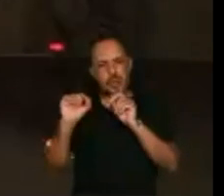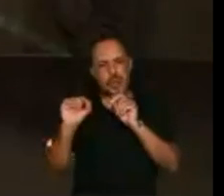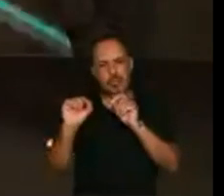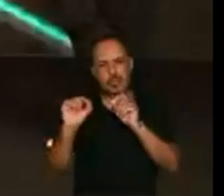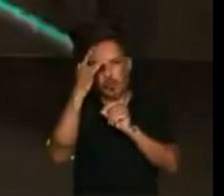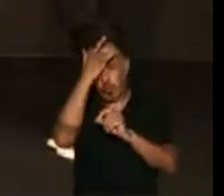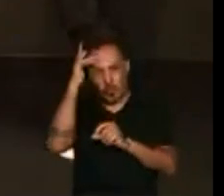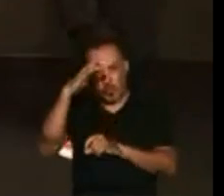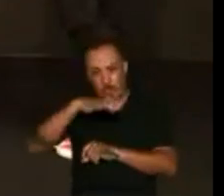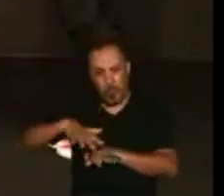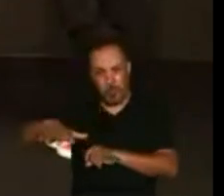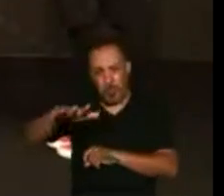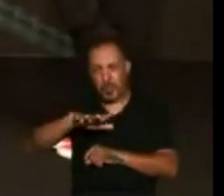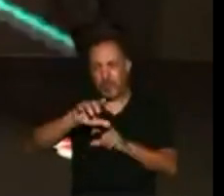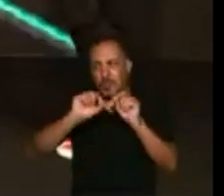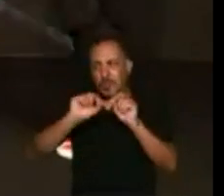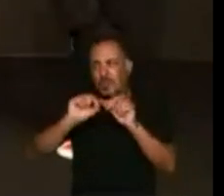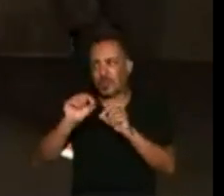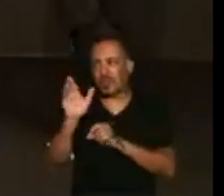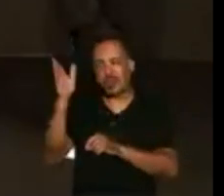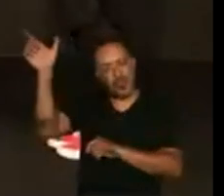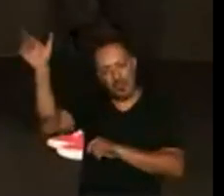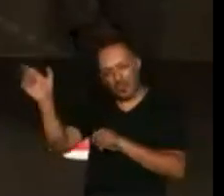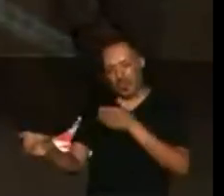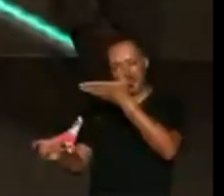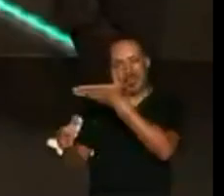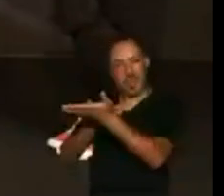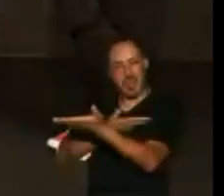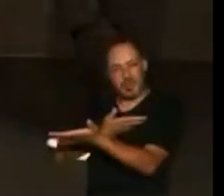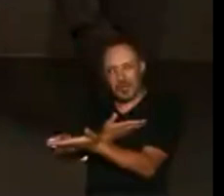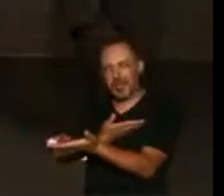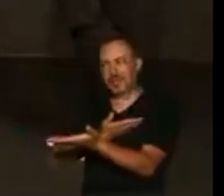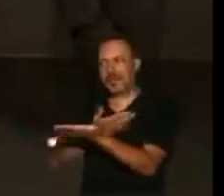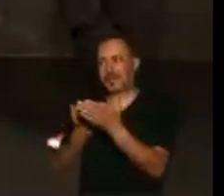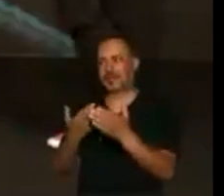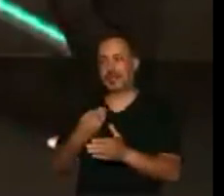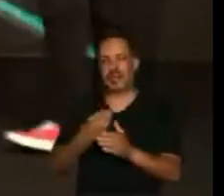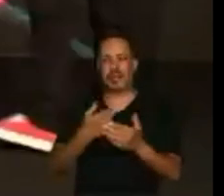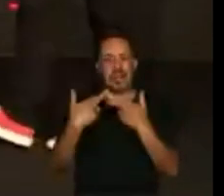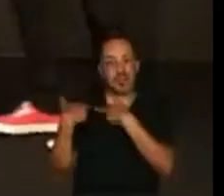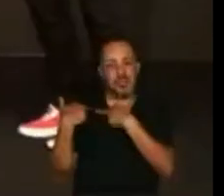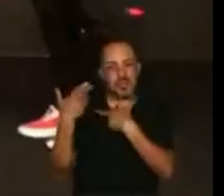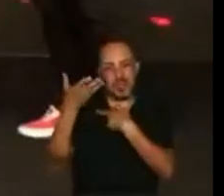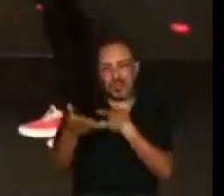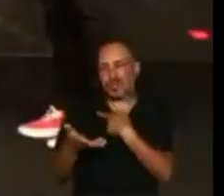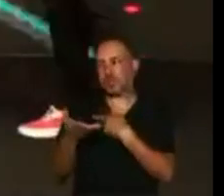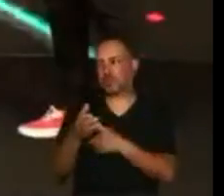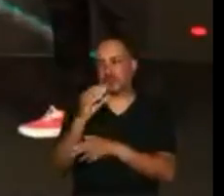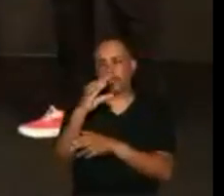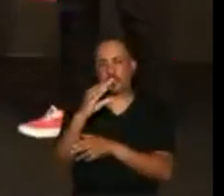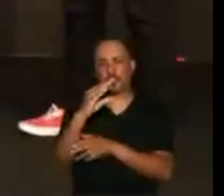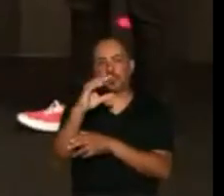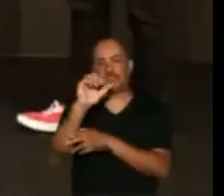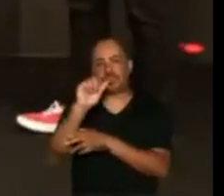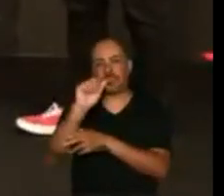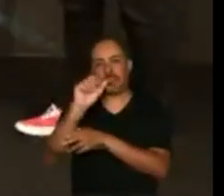conseguiu trazer eles aí, mas trouxemos o nosso colega aqui. Esse é o nosso representante do Vale do Silício, está aqui, o Caixa. Muito bom, não? Direto boa